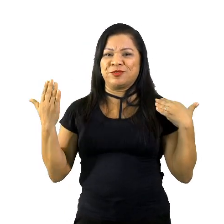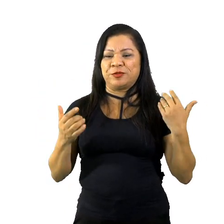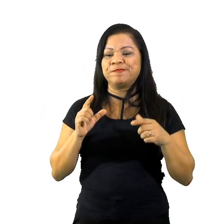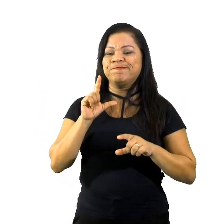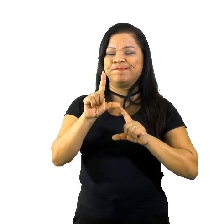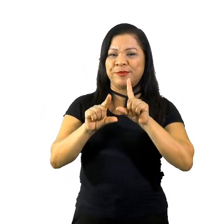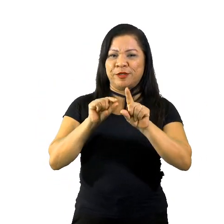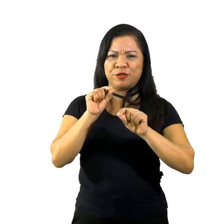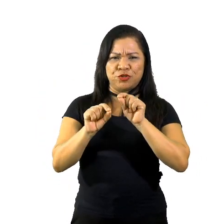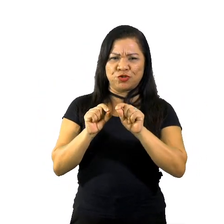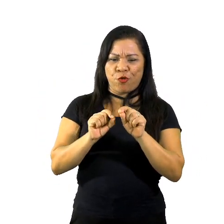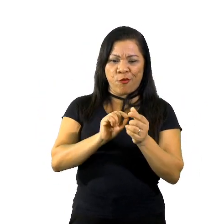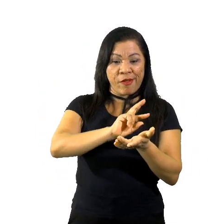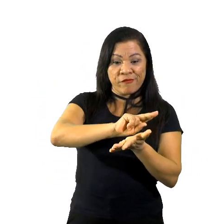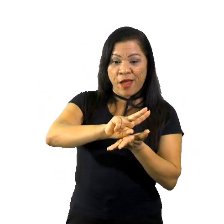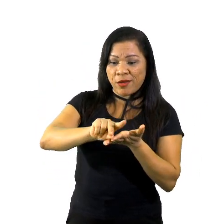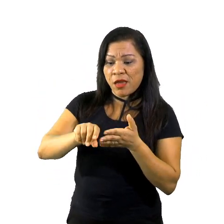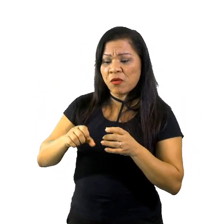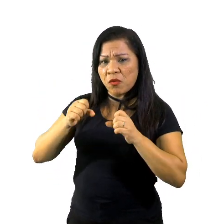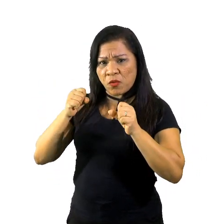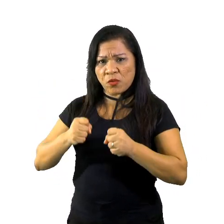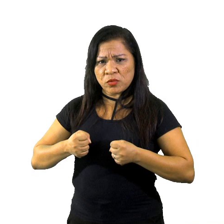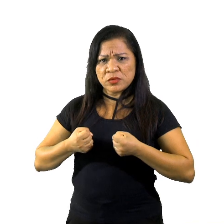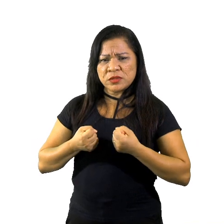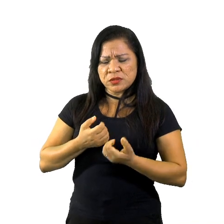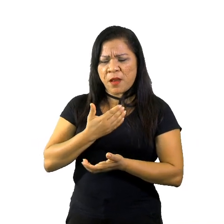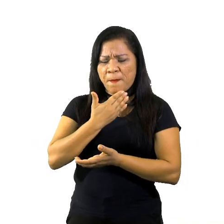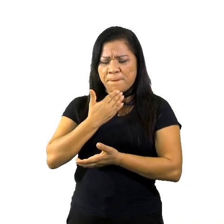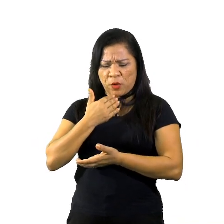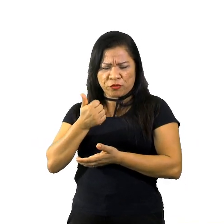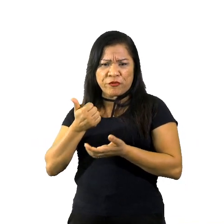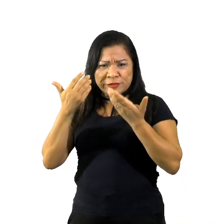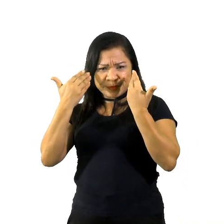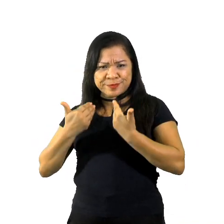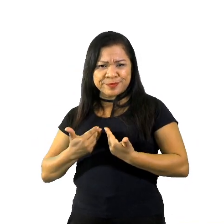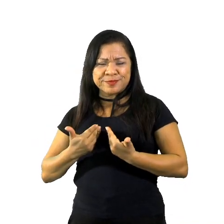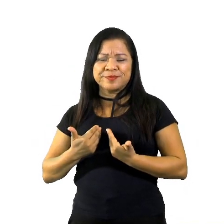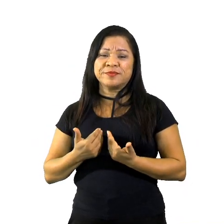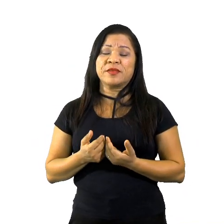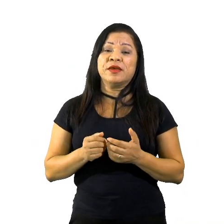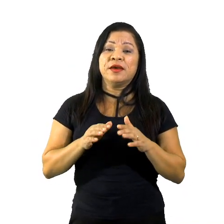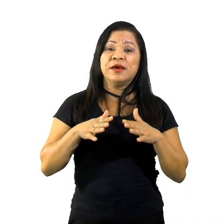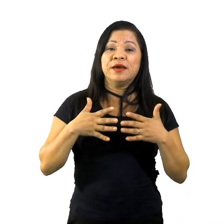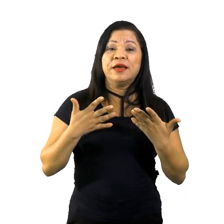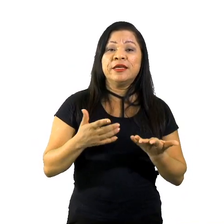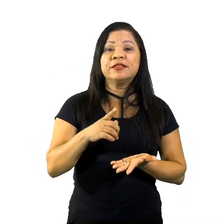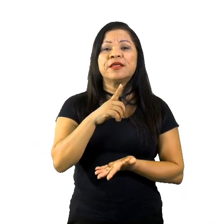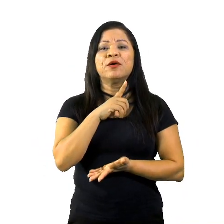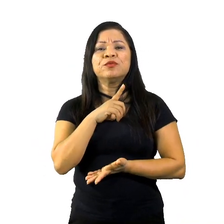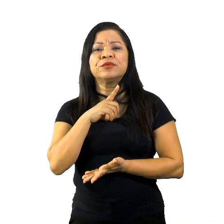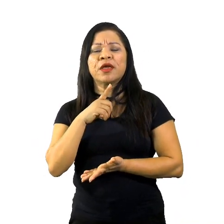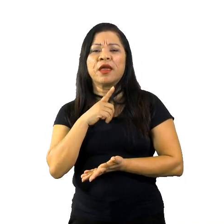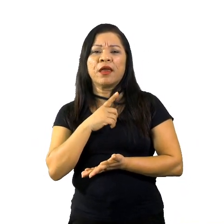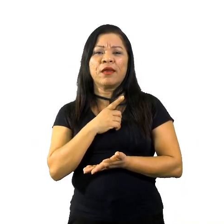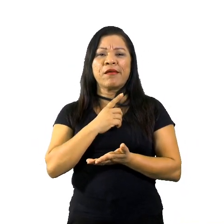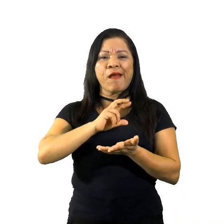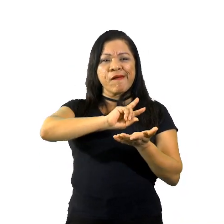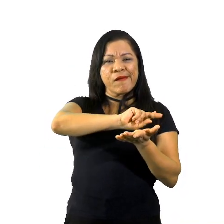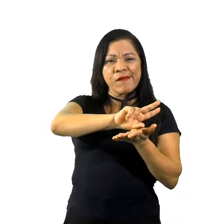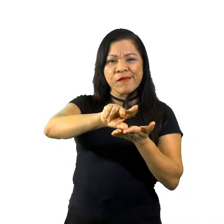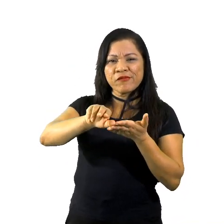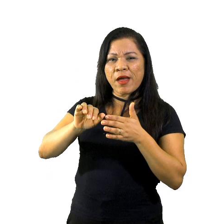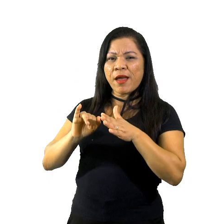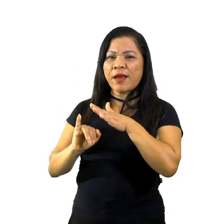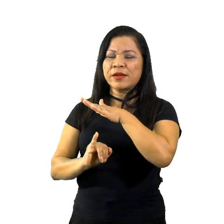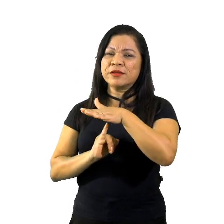recomenda Lord Darby, médica da Mayo Clinic, uma das maiores instituições de pesquisa médica dos